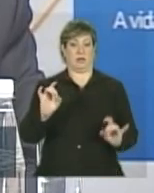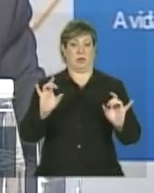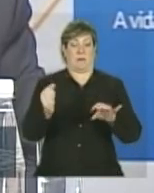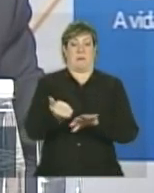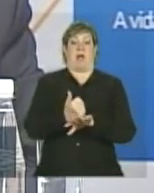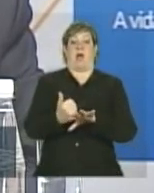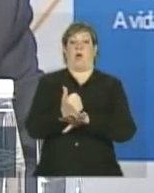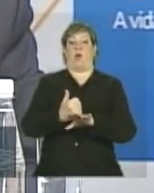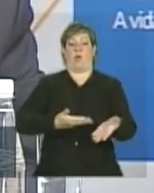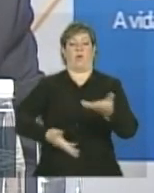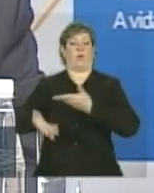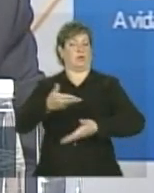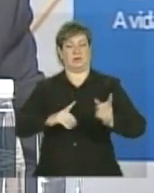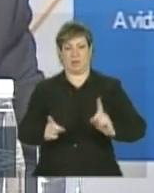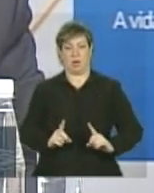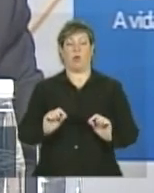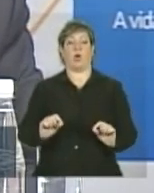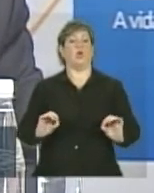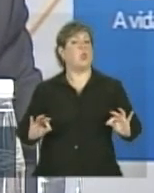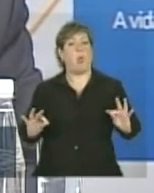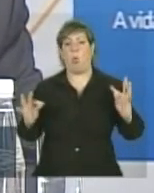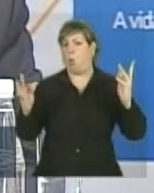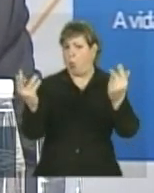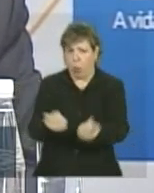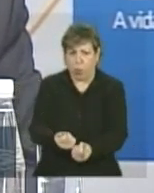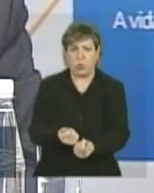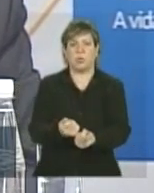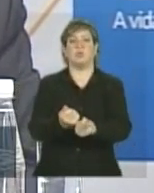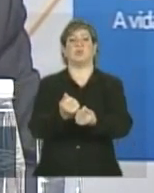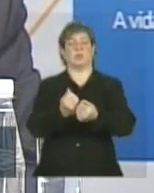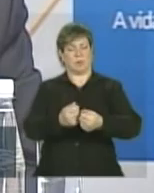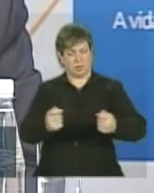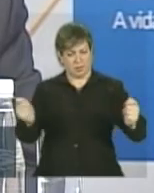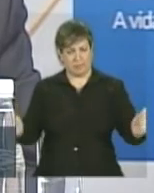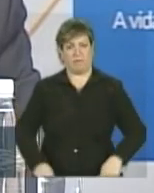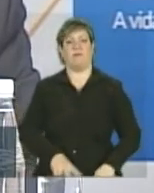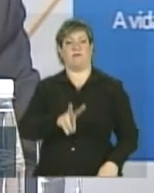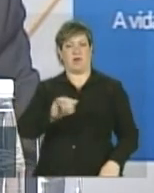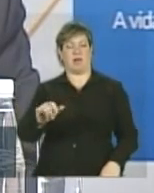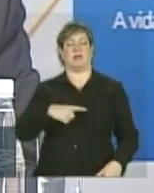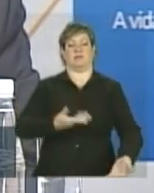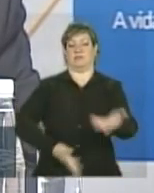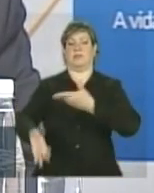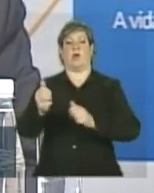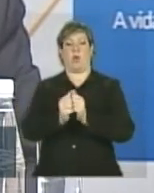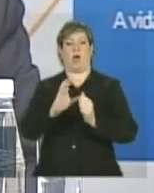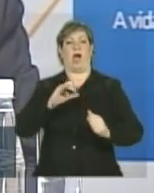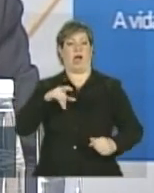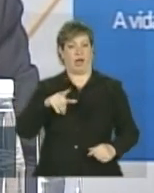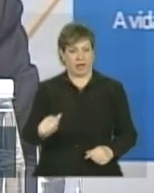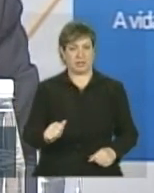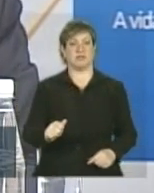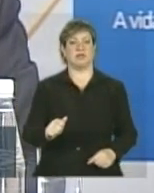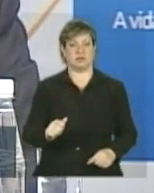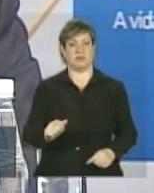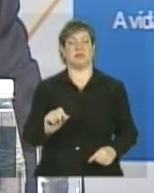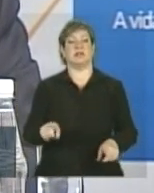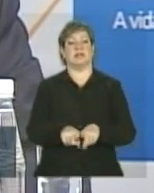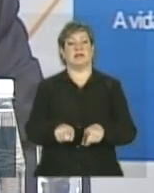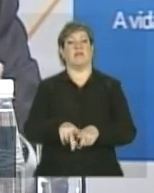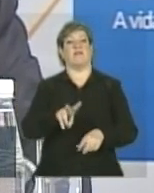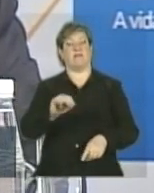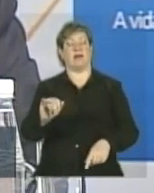melhores de relacionamento. Estamos dizendo que todo mundo vai ter um relacionamento com a Caixa, e vai